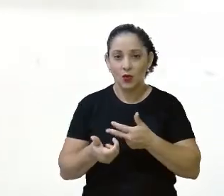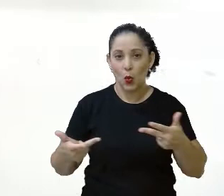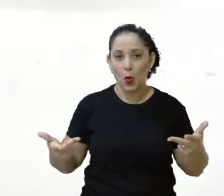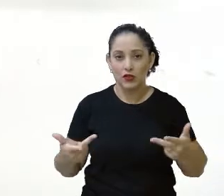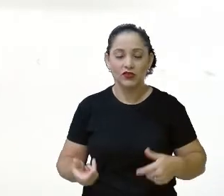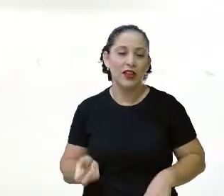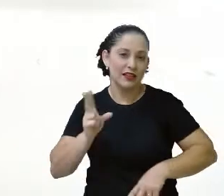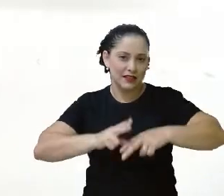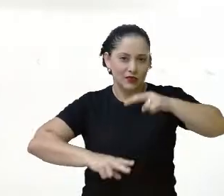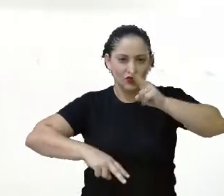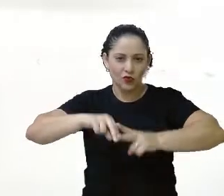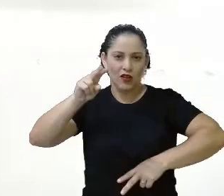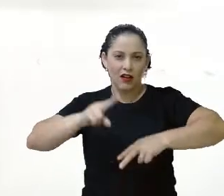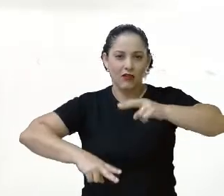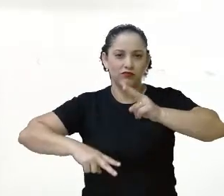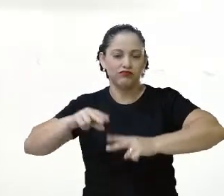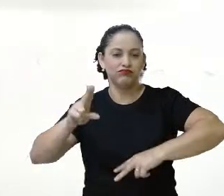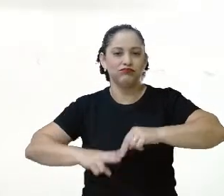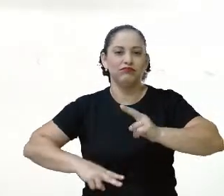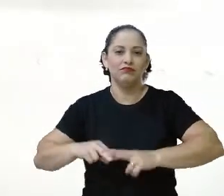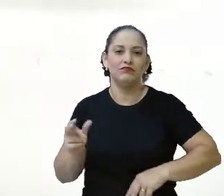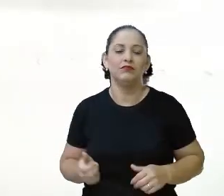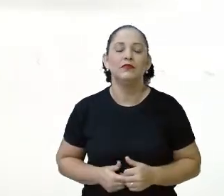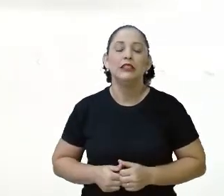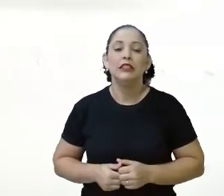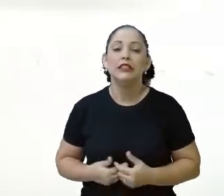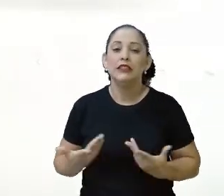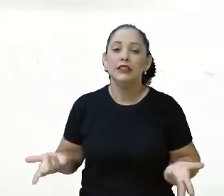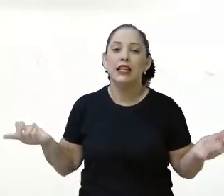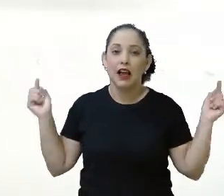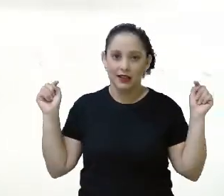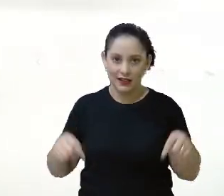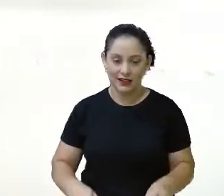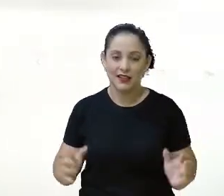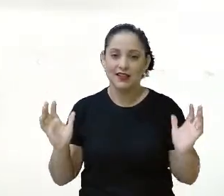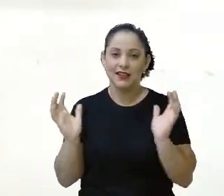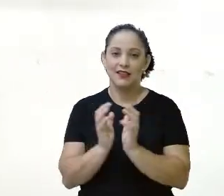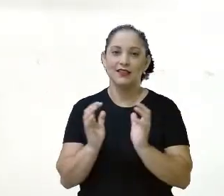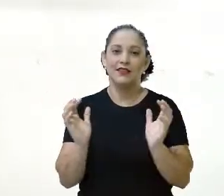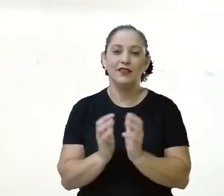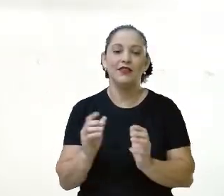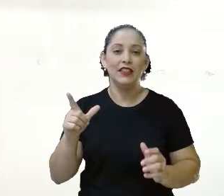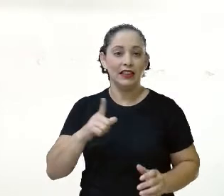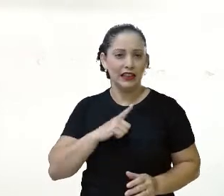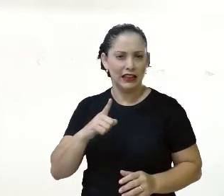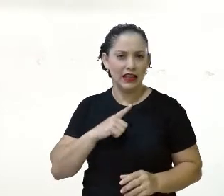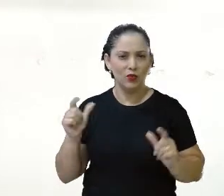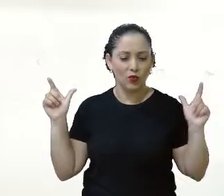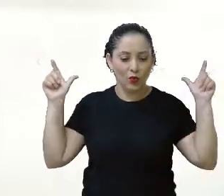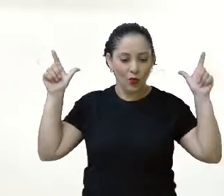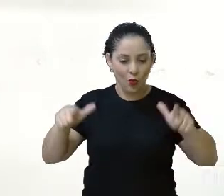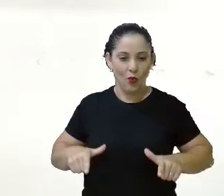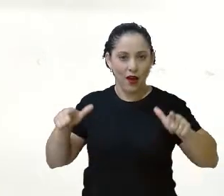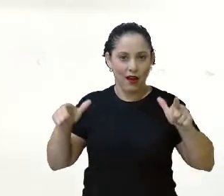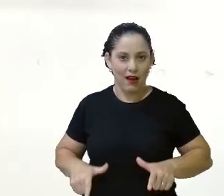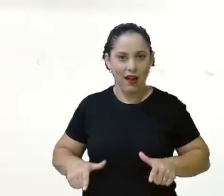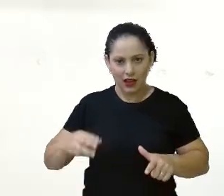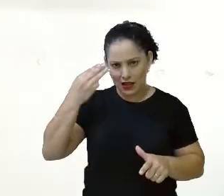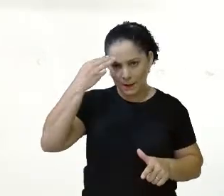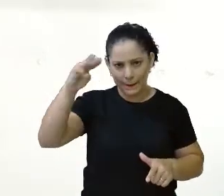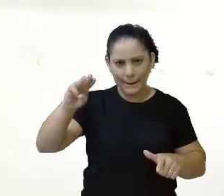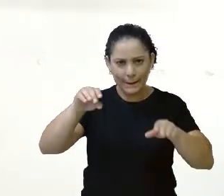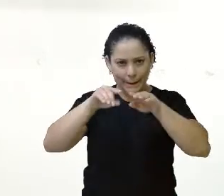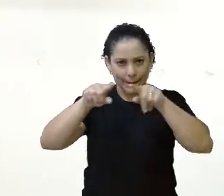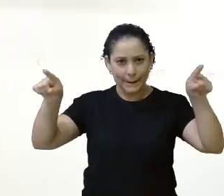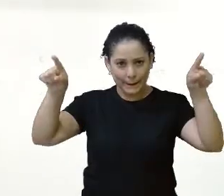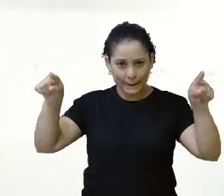essa representação também. Além de que aqui no Recife nós temos um museu muito famoso, que a gente vai falar dele daqui a pouquinho, que